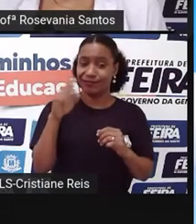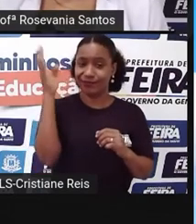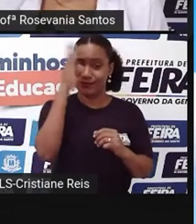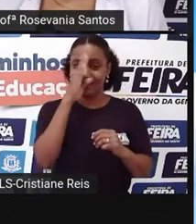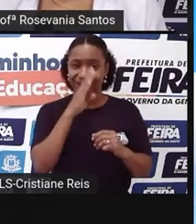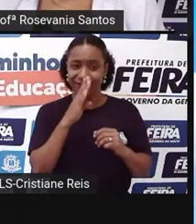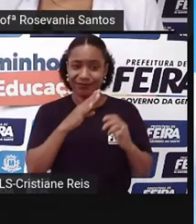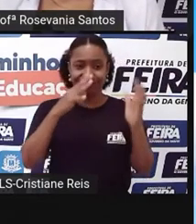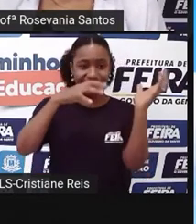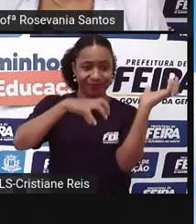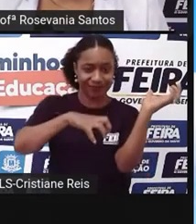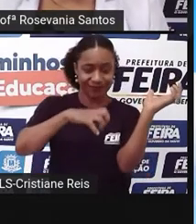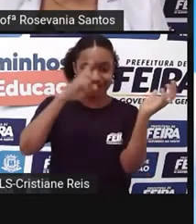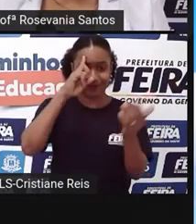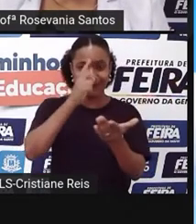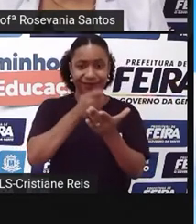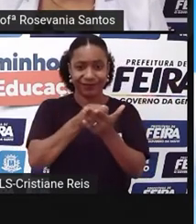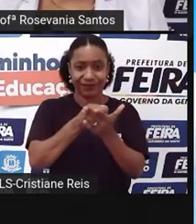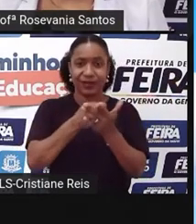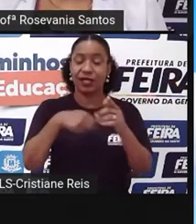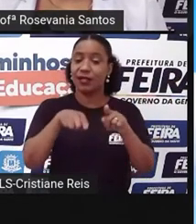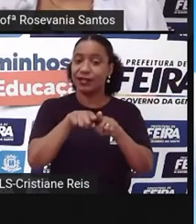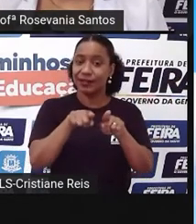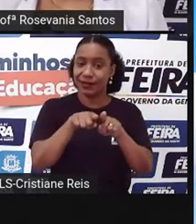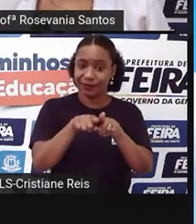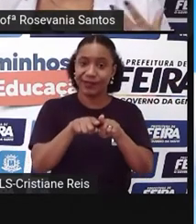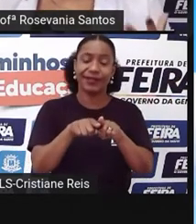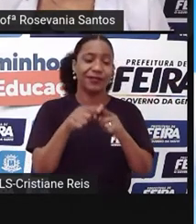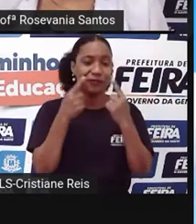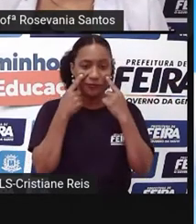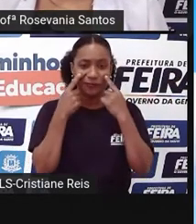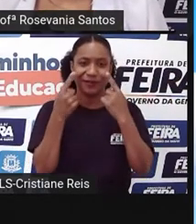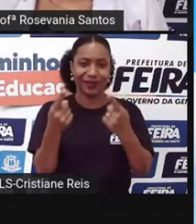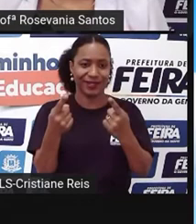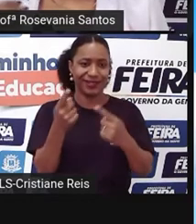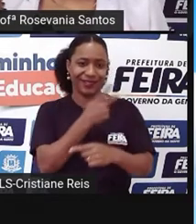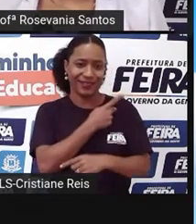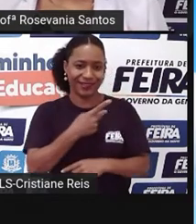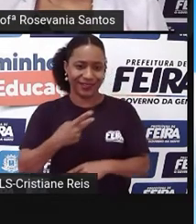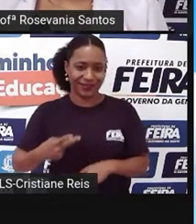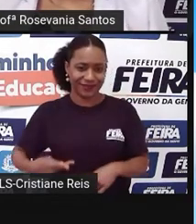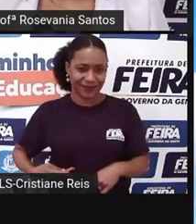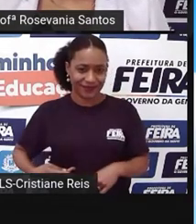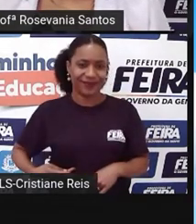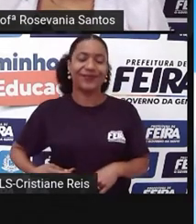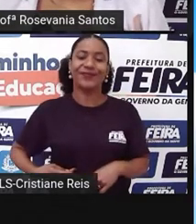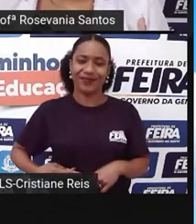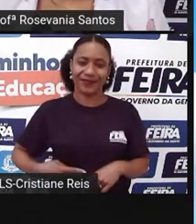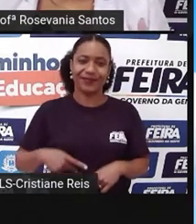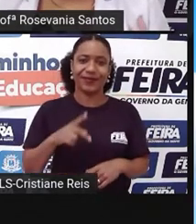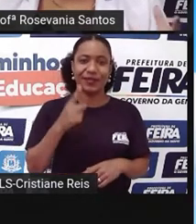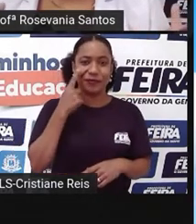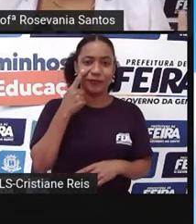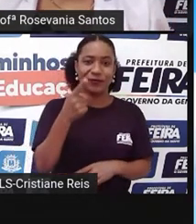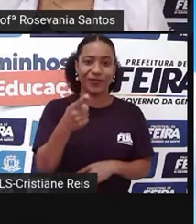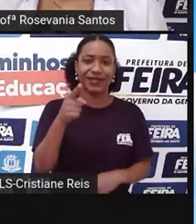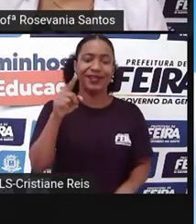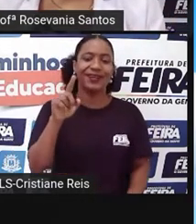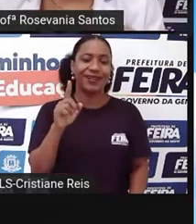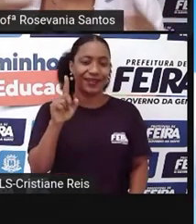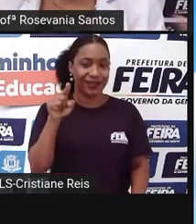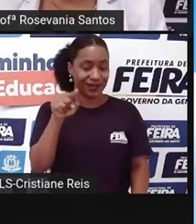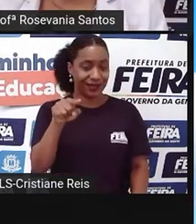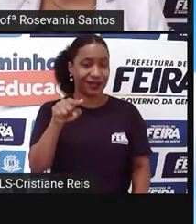A Esplanada dos Ministérios, quem assiste o jornal, né, os jornais, os